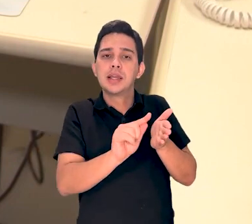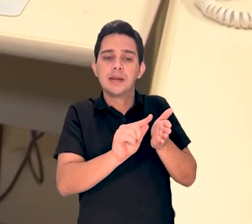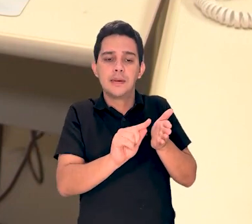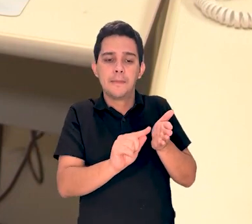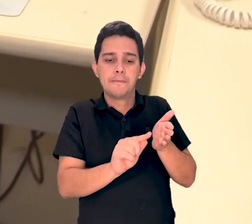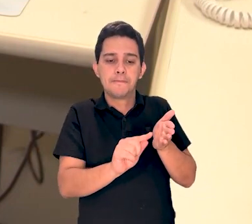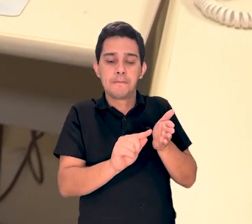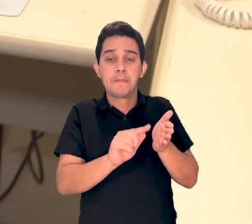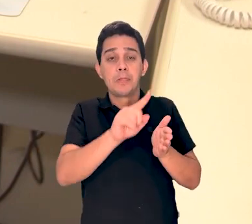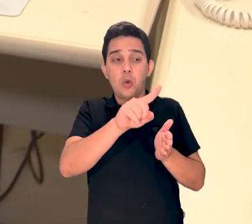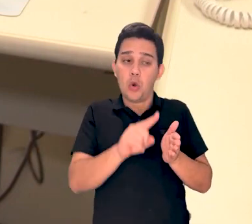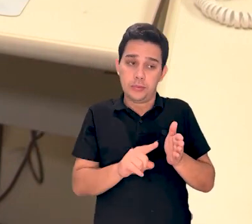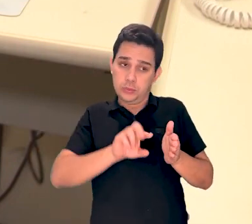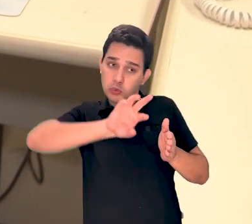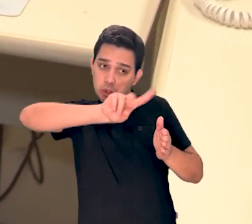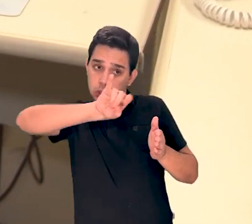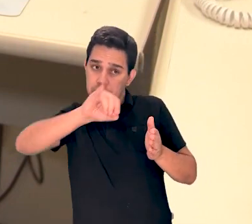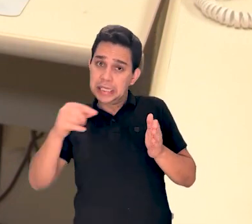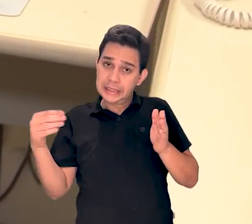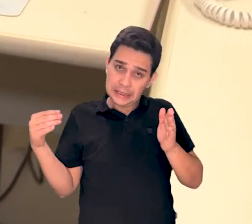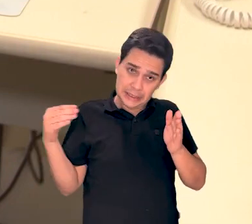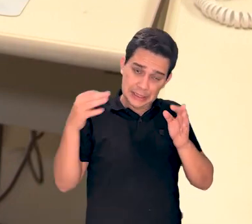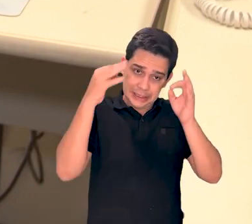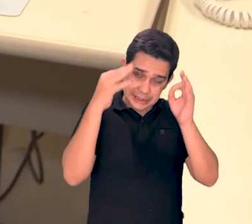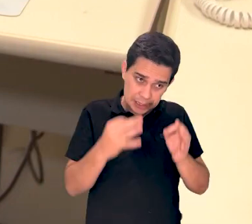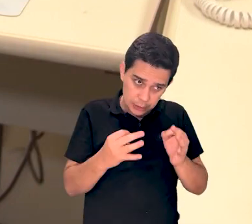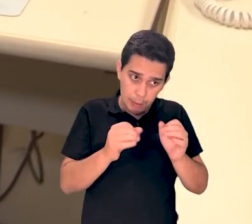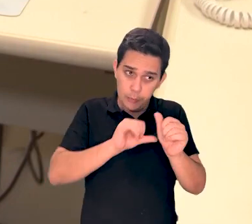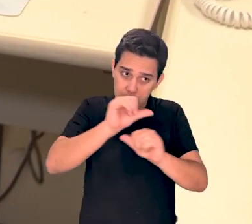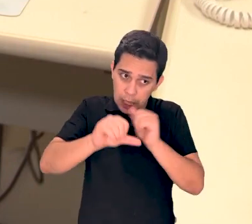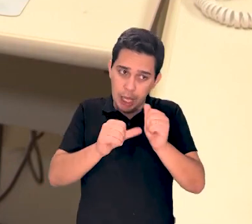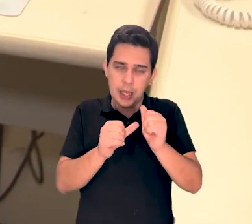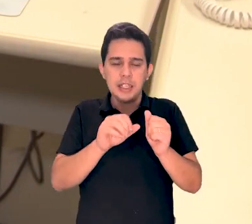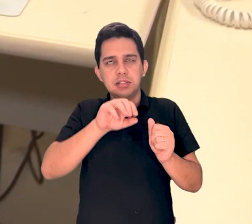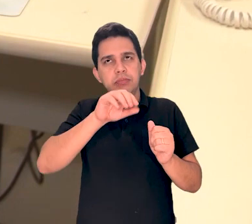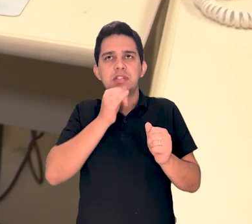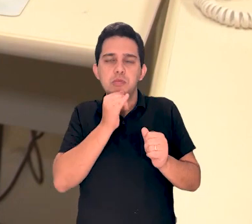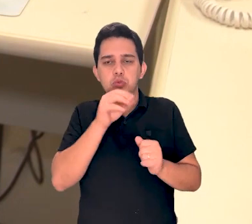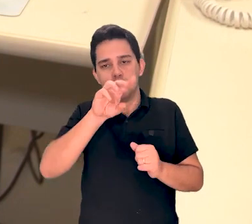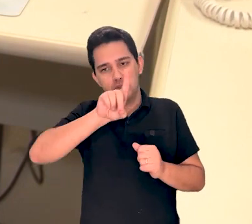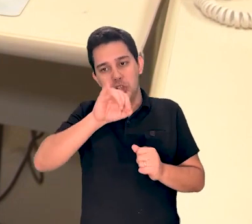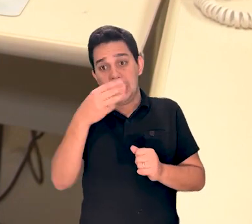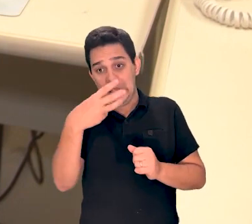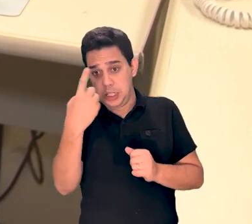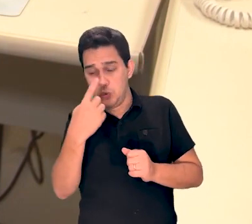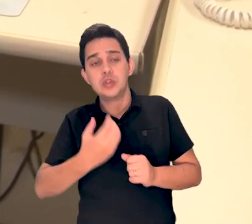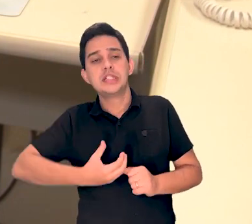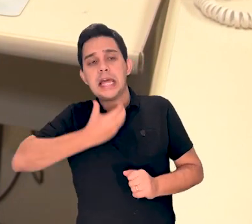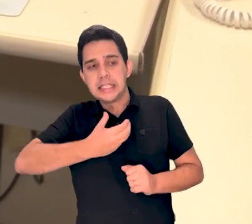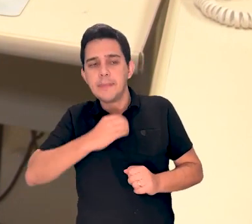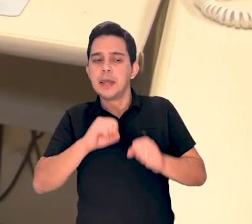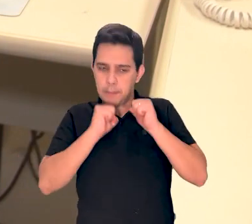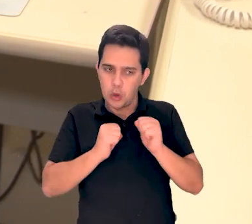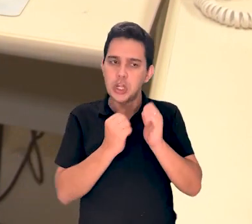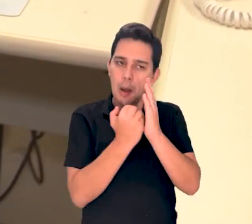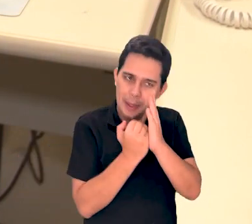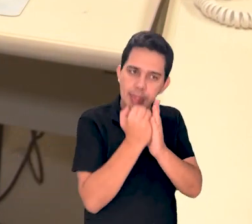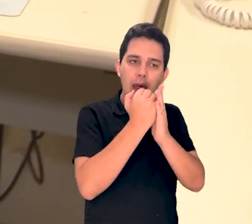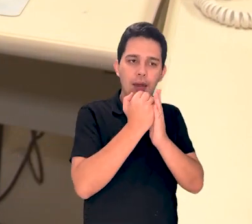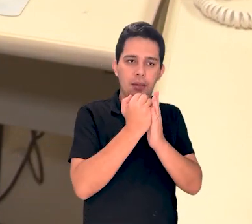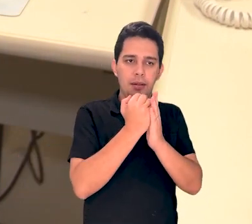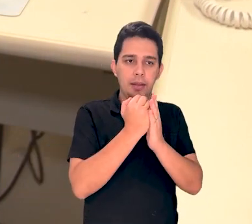tá base para o reajuste que passou a ser Trinta e Um de dezembro e uma fórmula para métrica para calcular